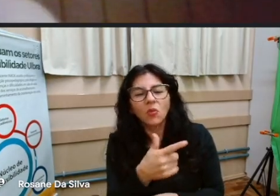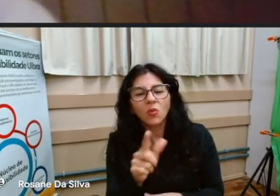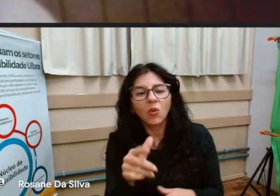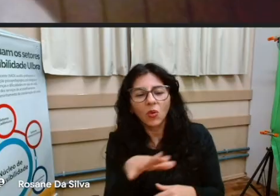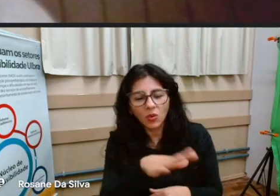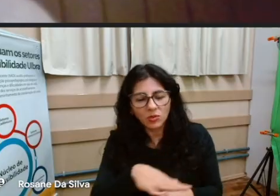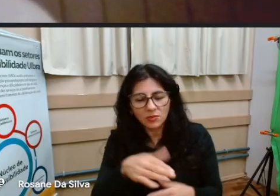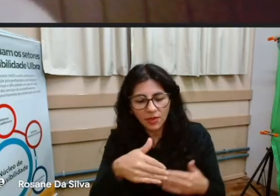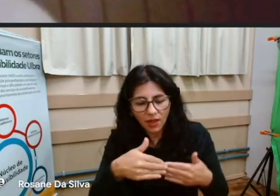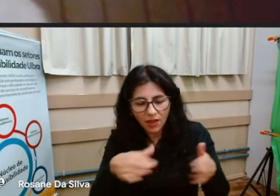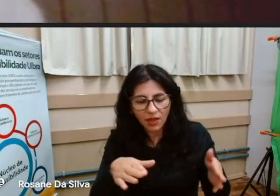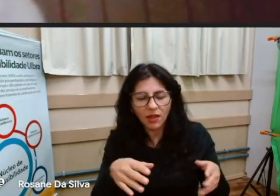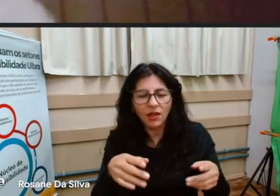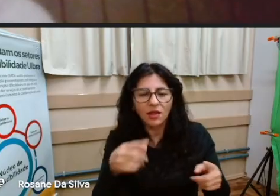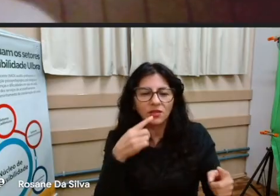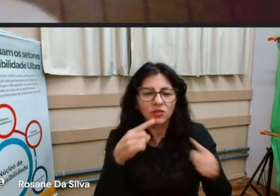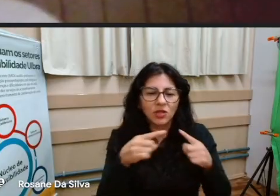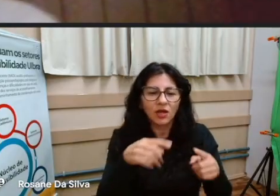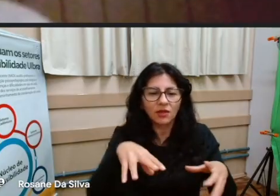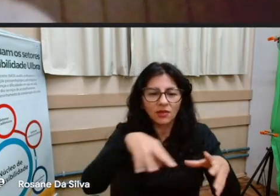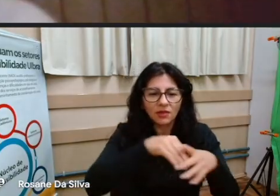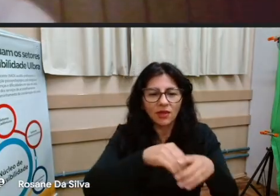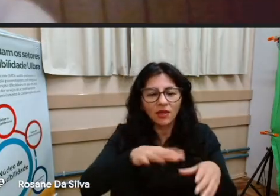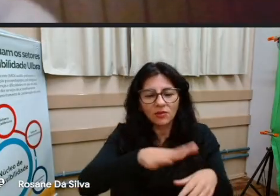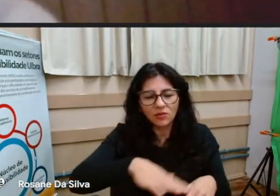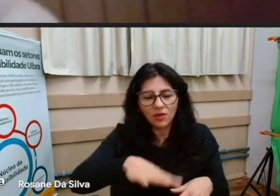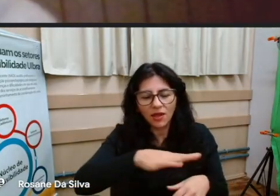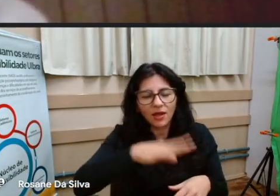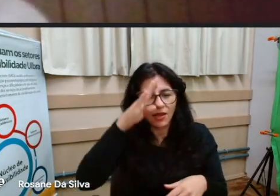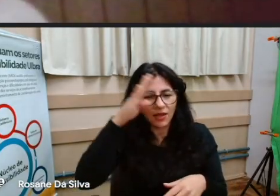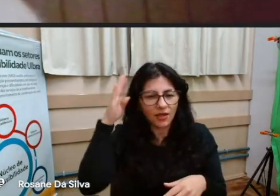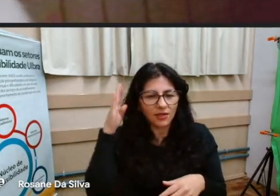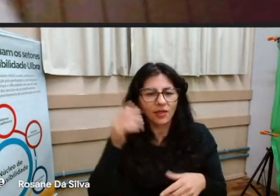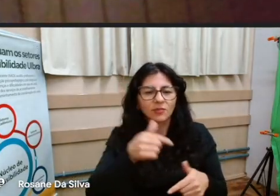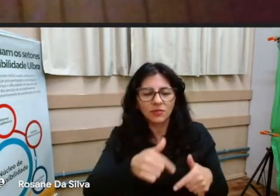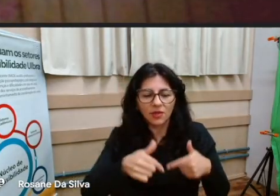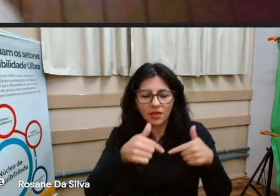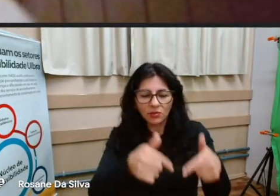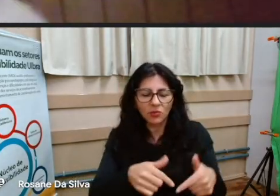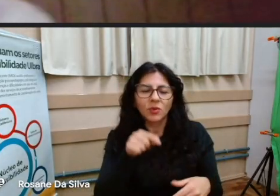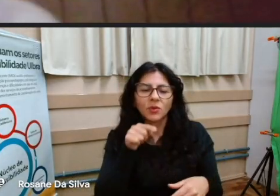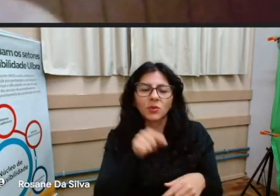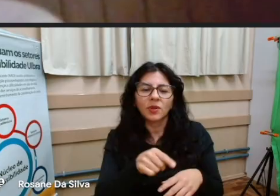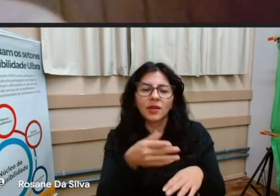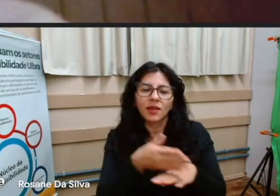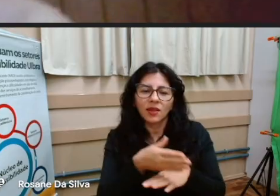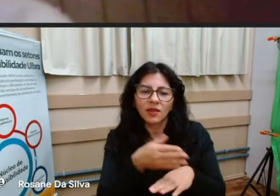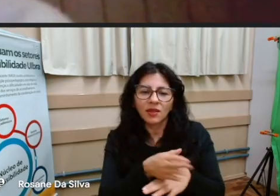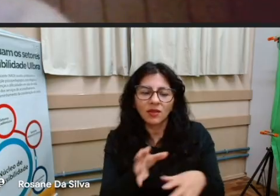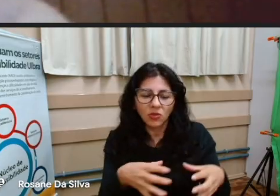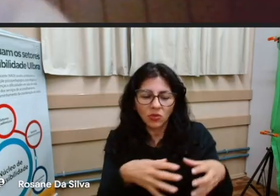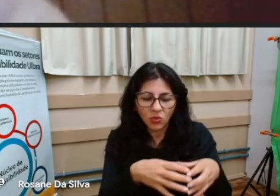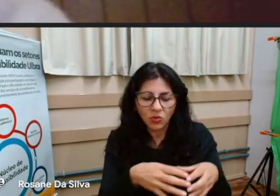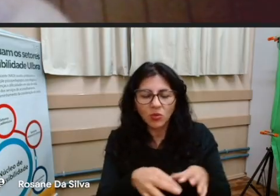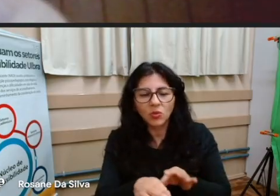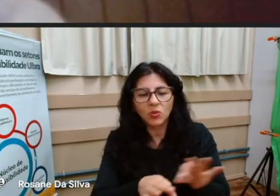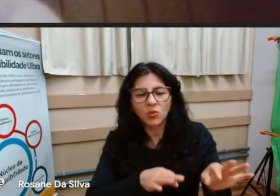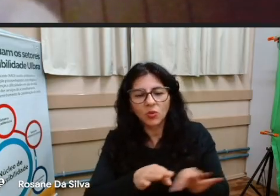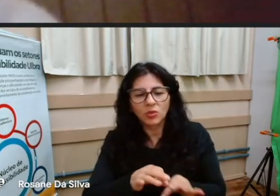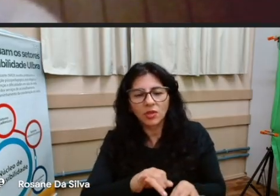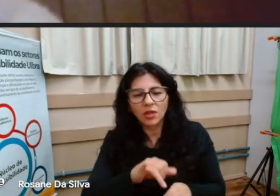já que ele tá lá dentro do do do espaço acadêmico atuando assim e faz parte do nosso grupo de